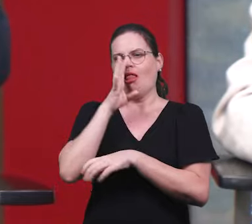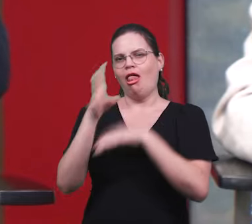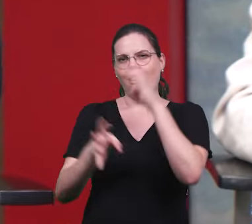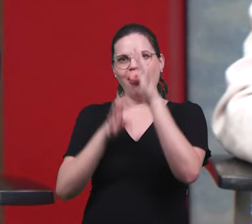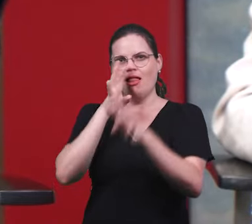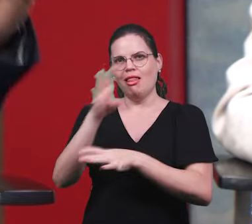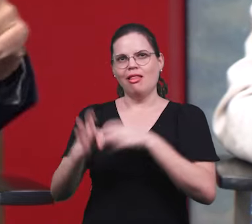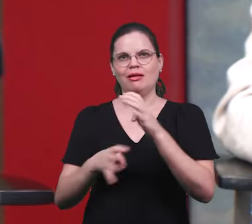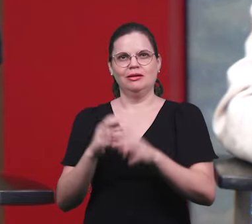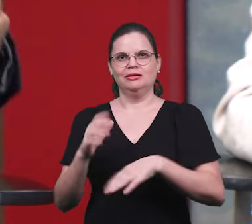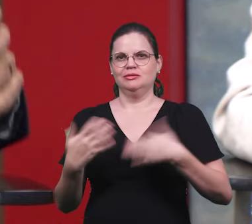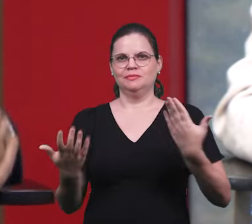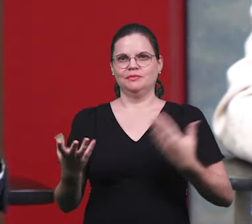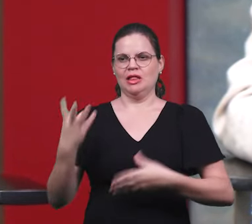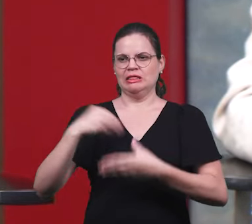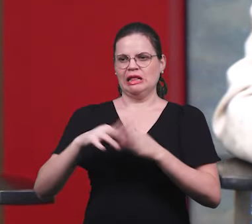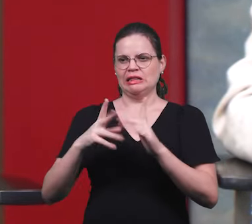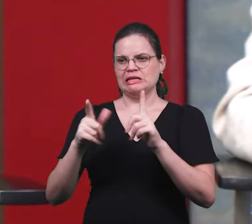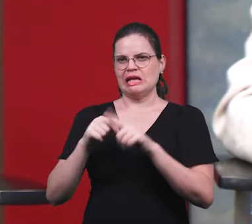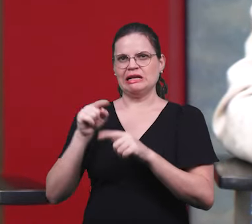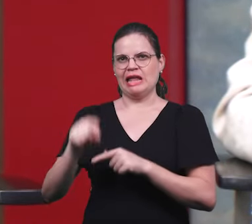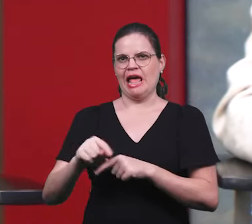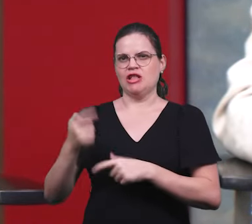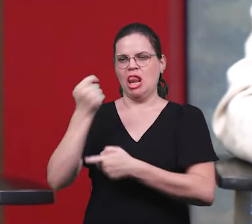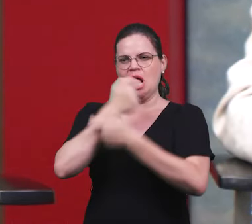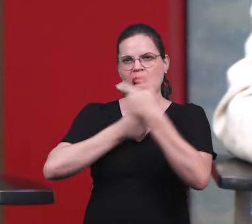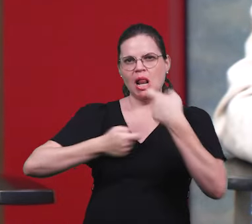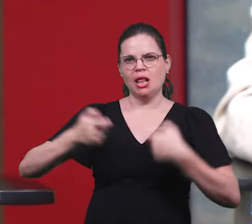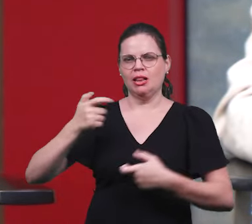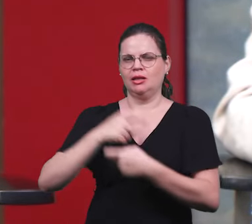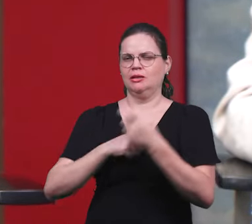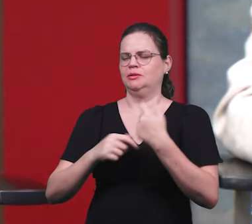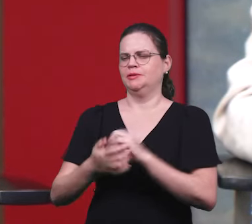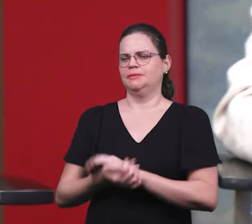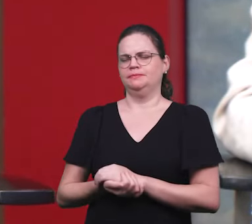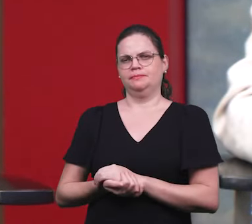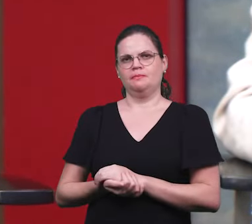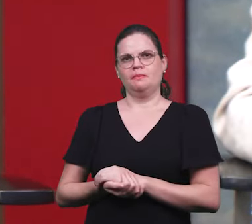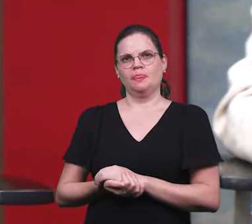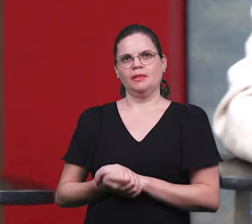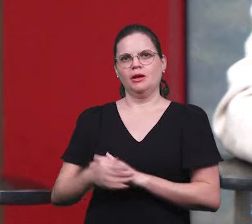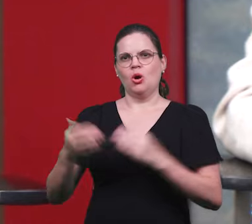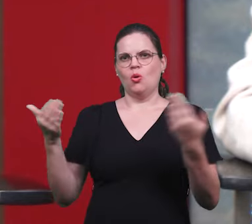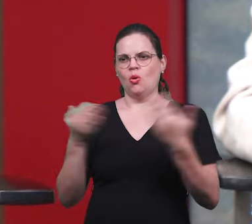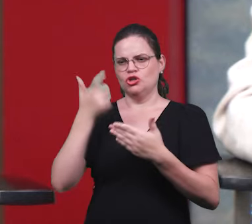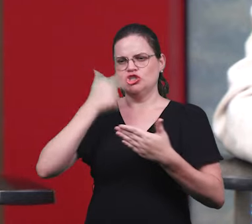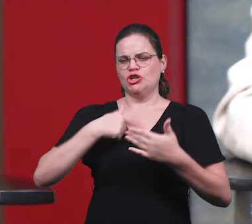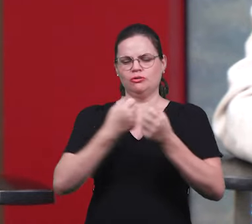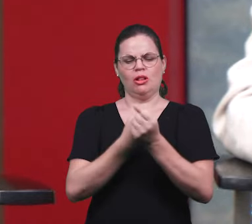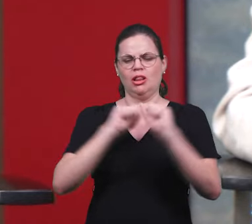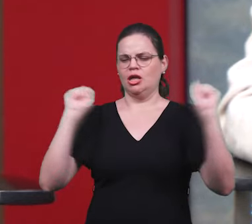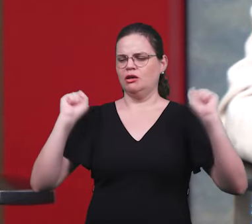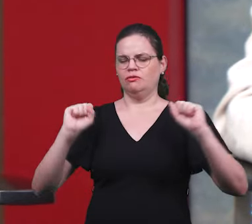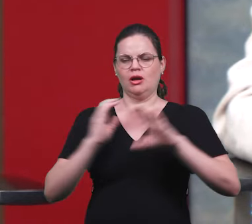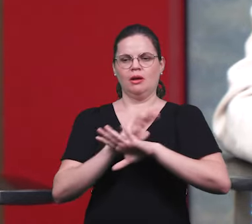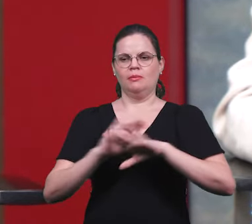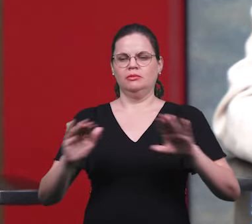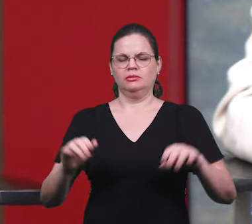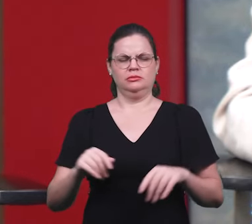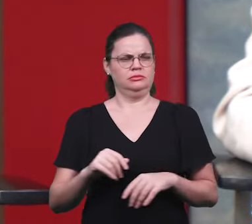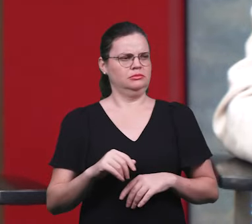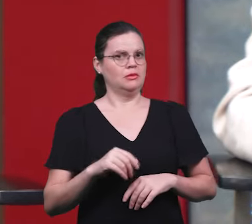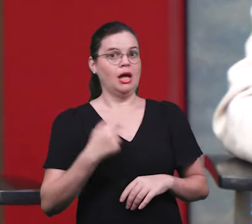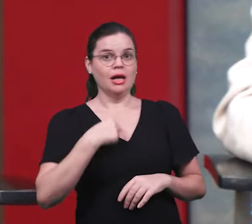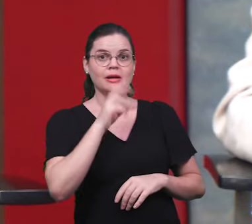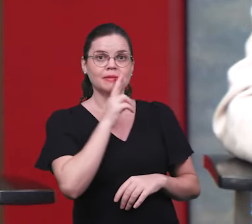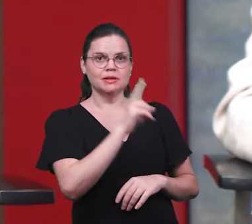assim, tantos anos dentro disso daí, enganado e não sei o que, e pererei parará, hoje eu estou livre e tudo. E ela disse bem